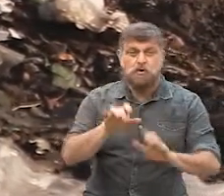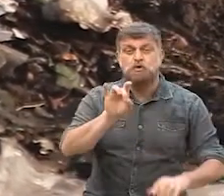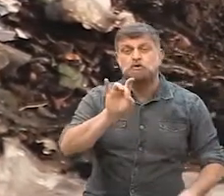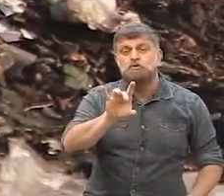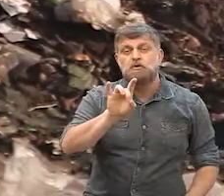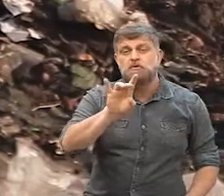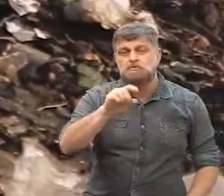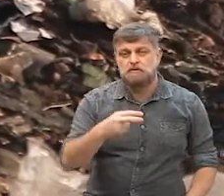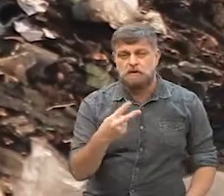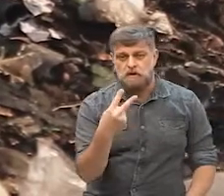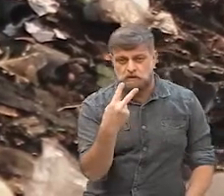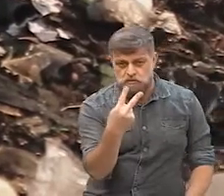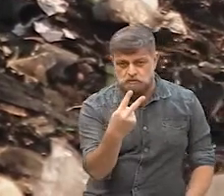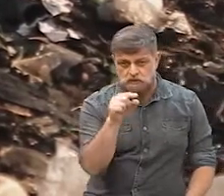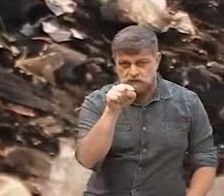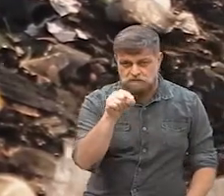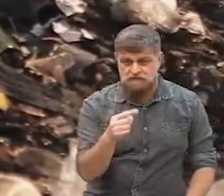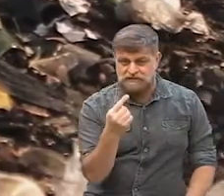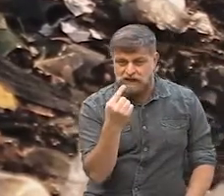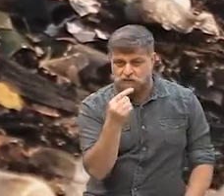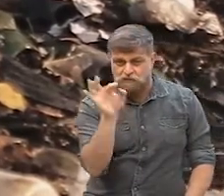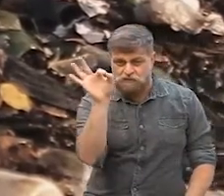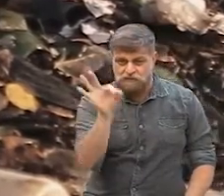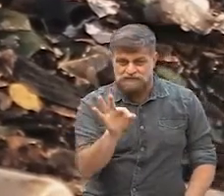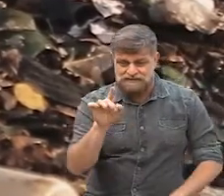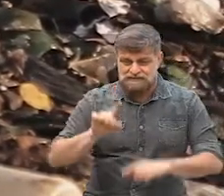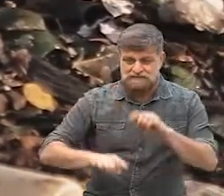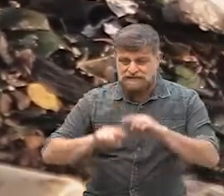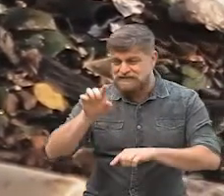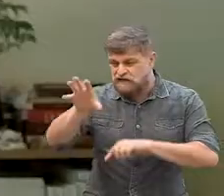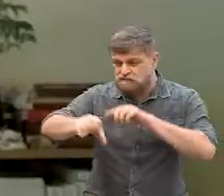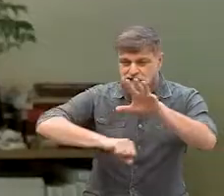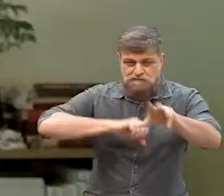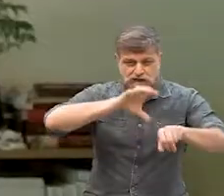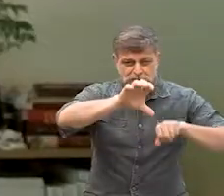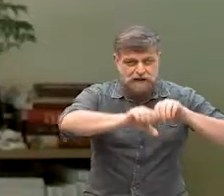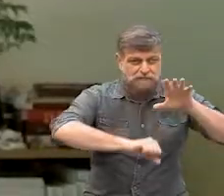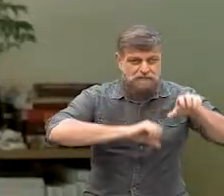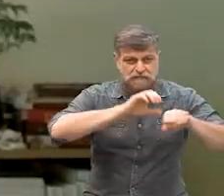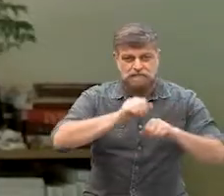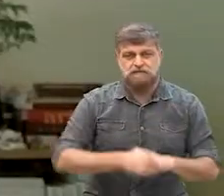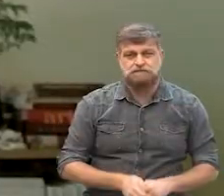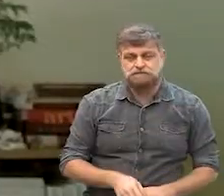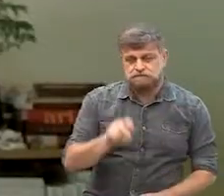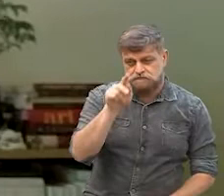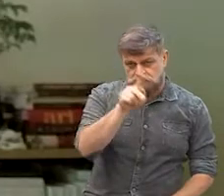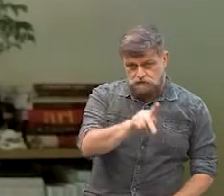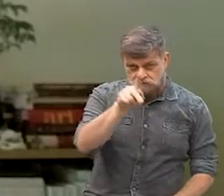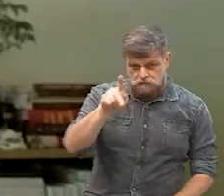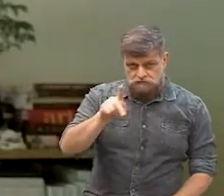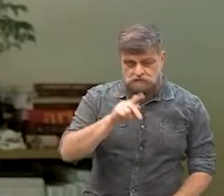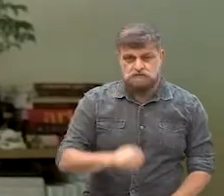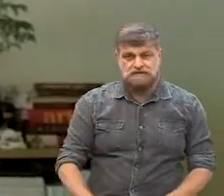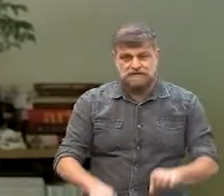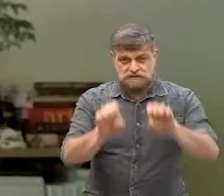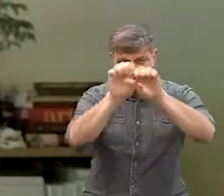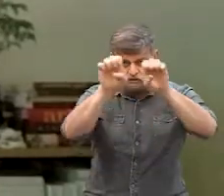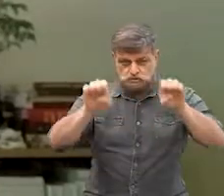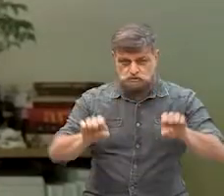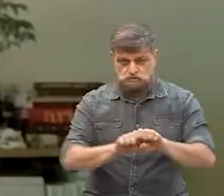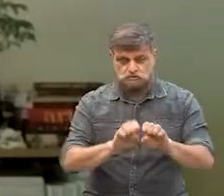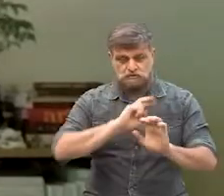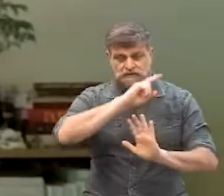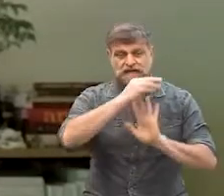apenas 2,1% do total de resíduos coletados. A docente do Departamento de Infraestrutura e Ambiente